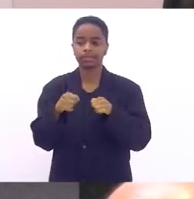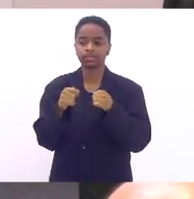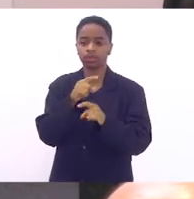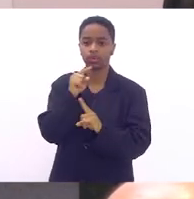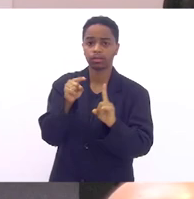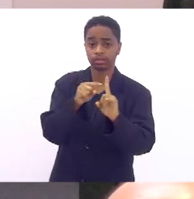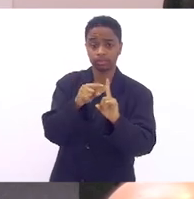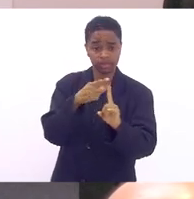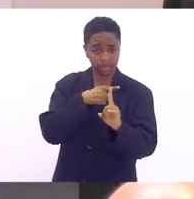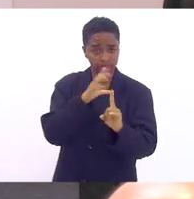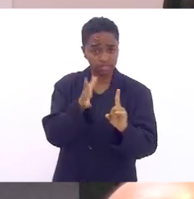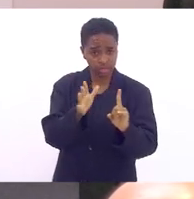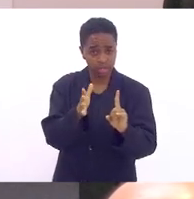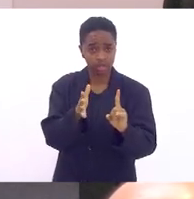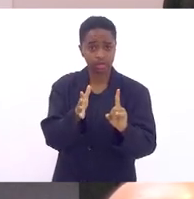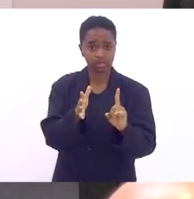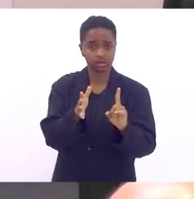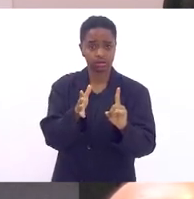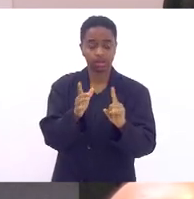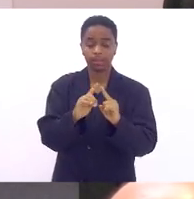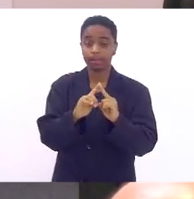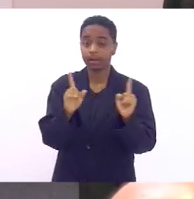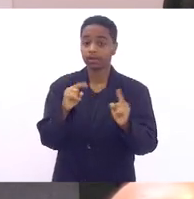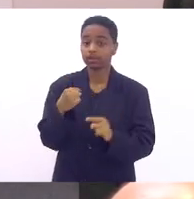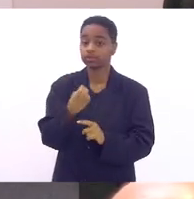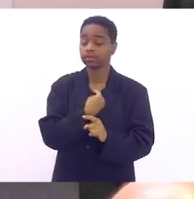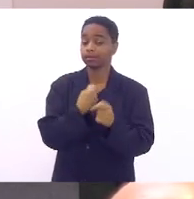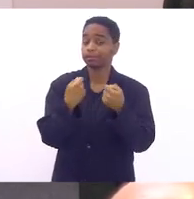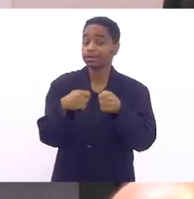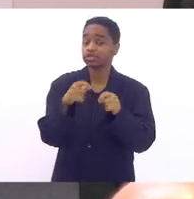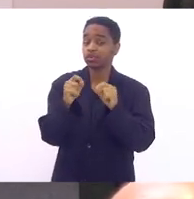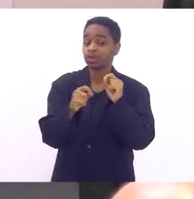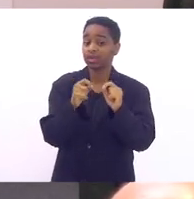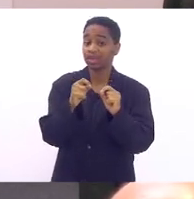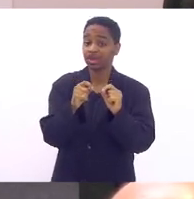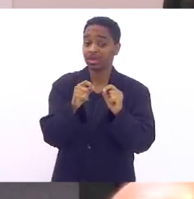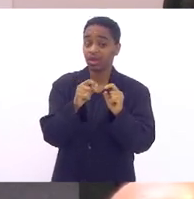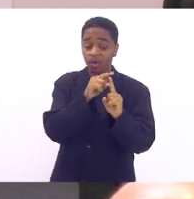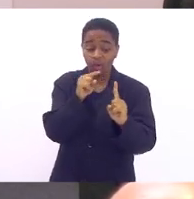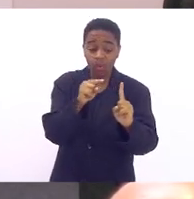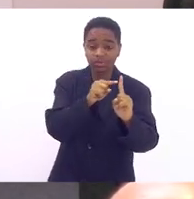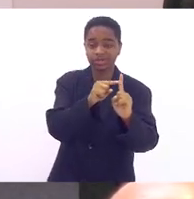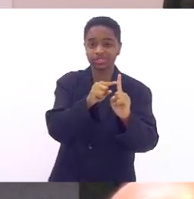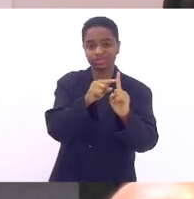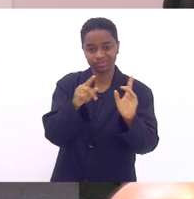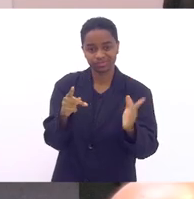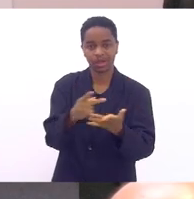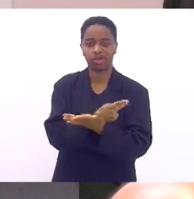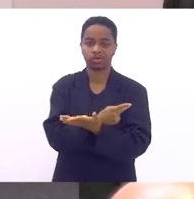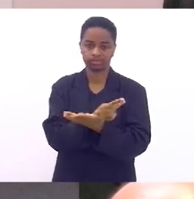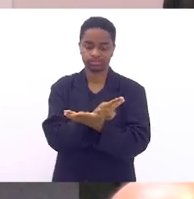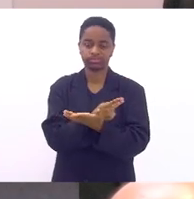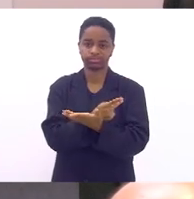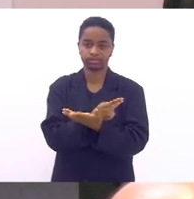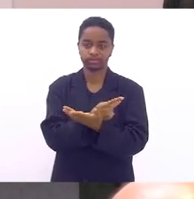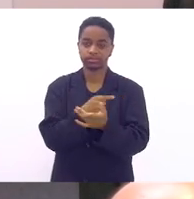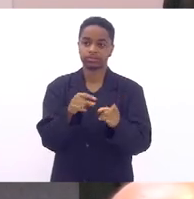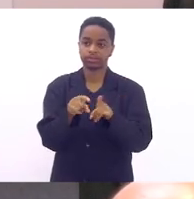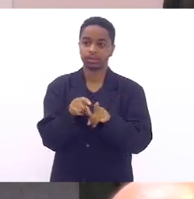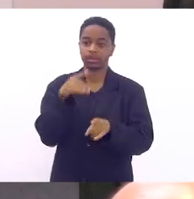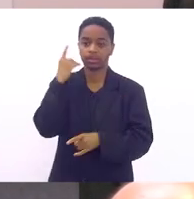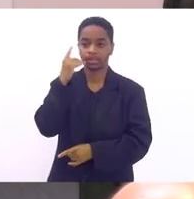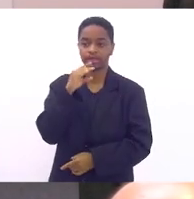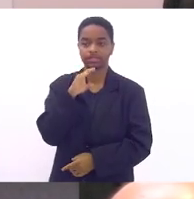nós já temos é preciso fazer com que esse plano se efetive deputada Zélia quando fala aqui sobre a